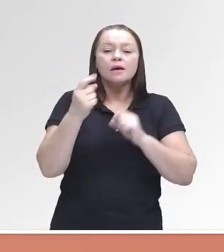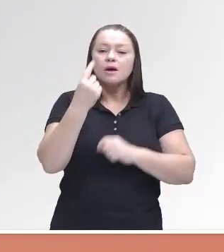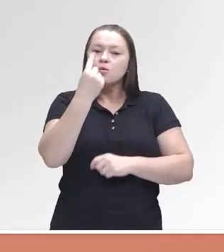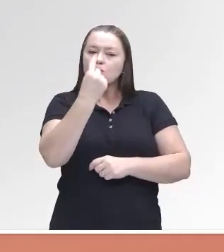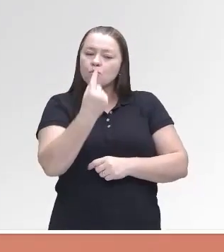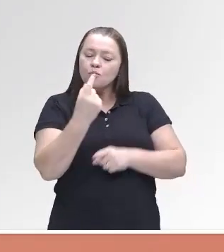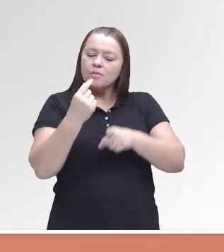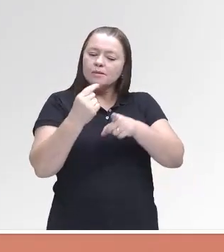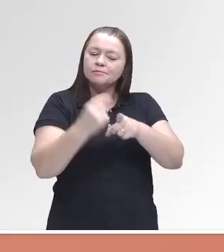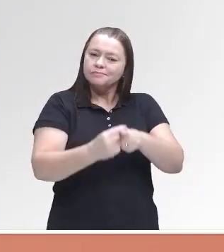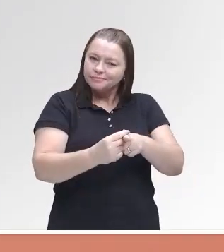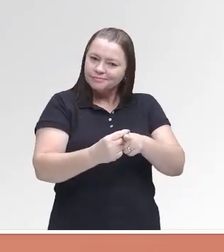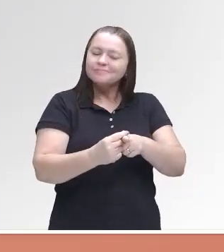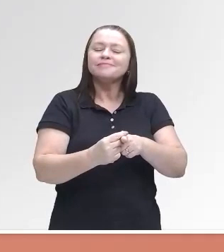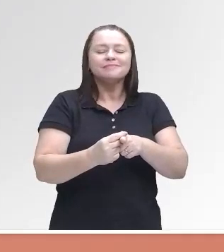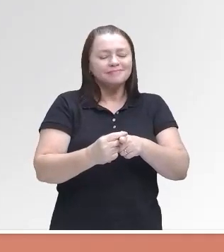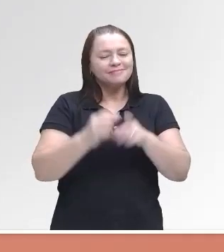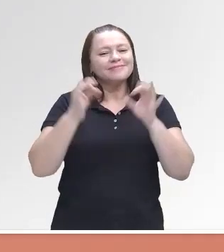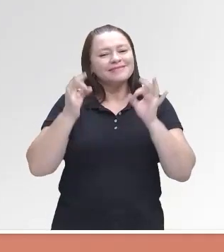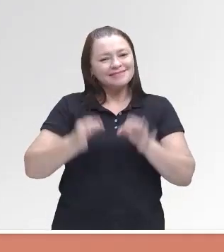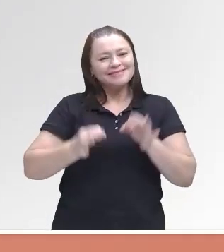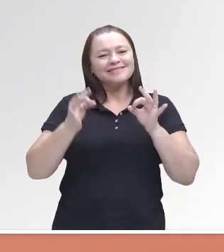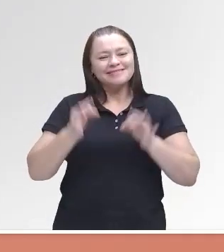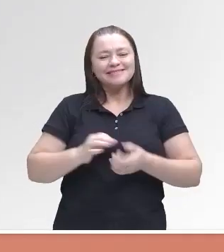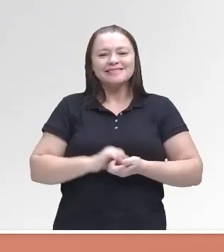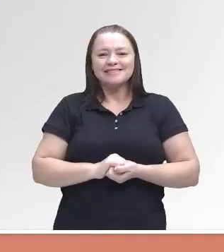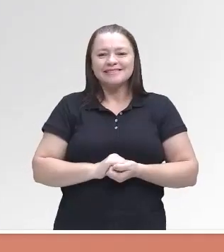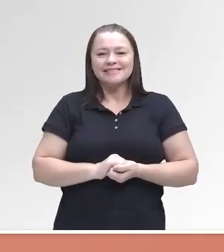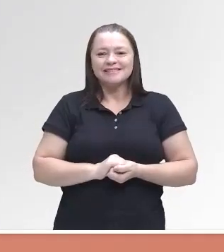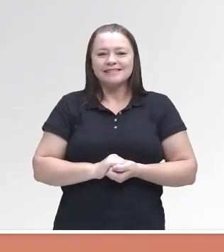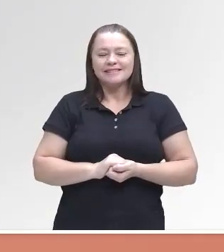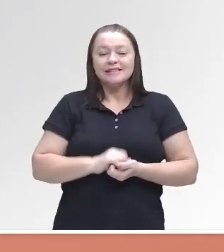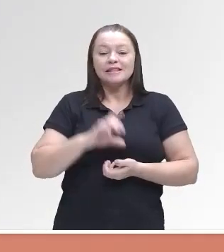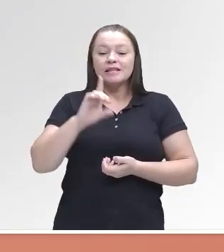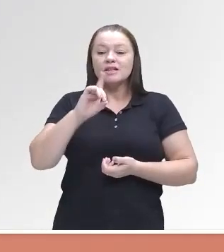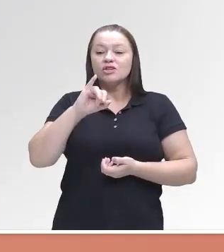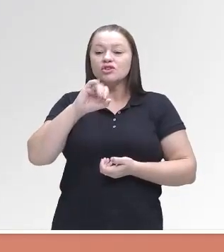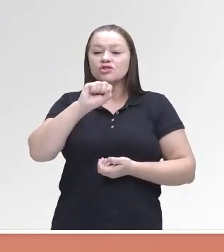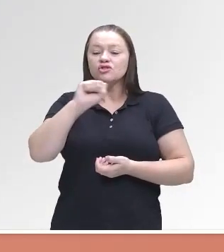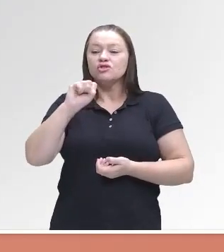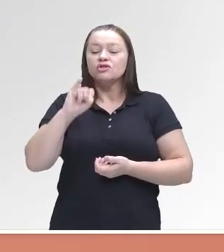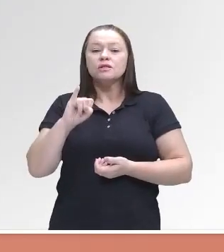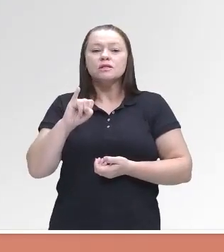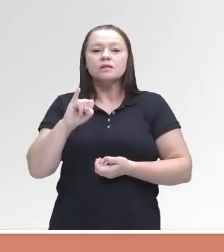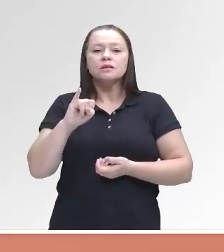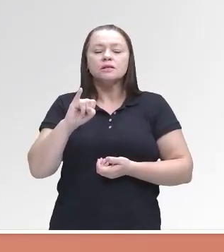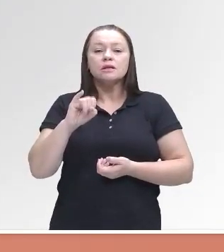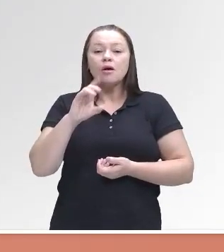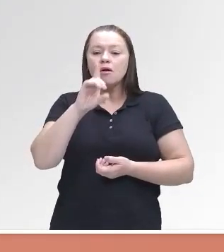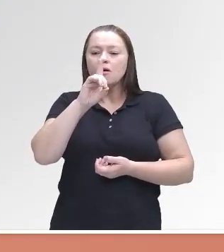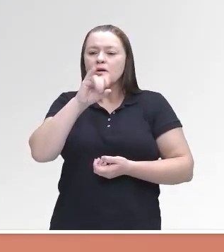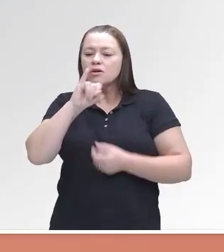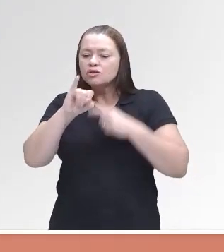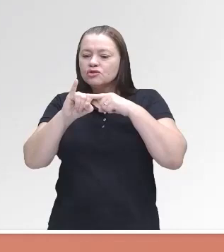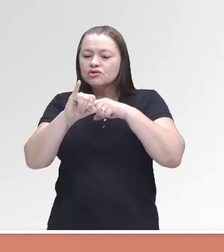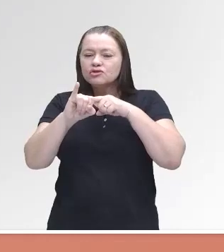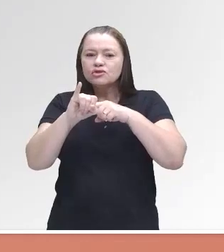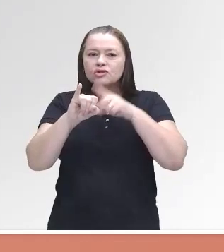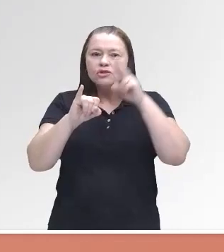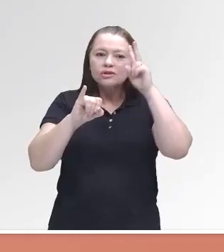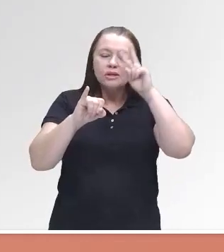uma sílaba. É isso aí, muito bem. E de sílaba? Muito fácil.